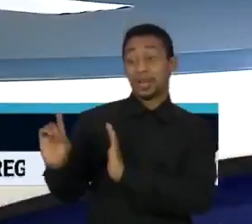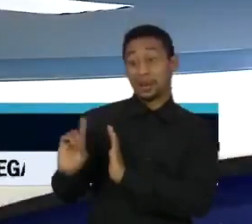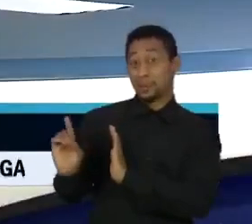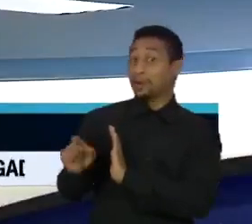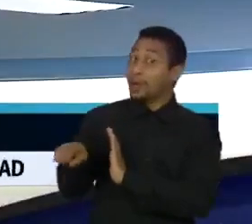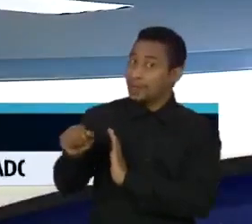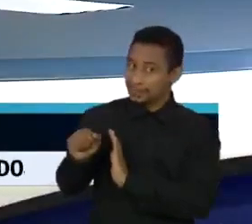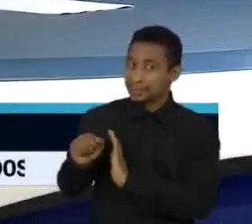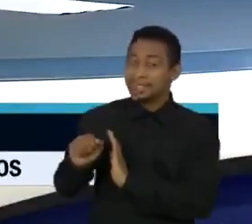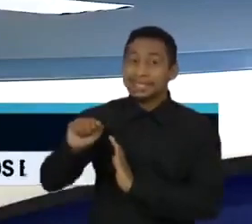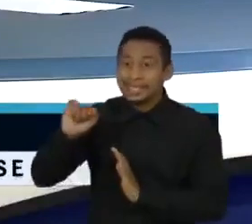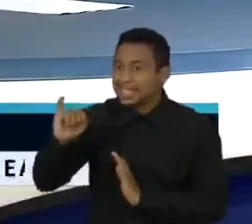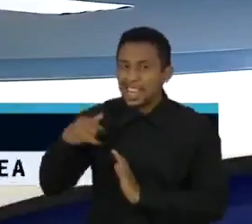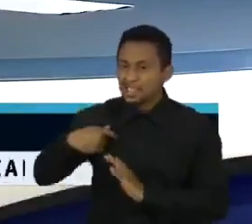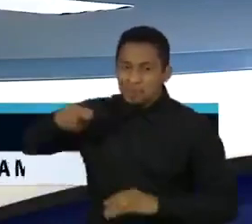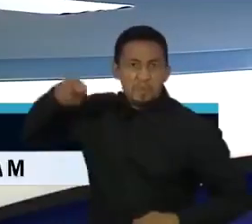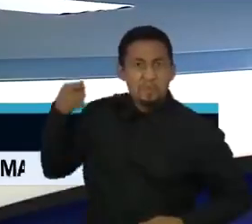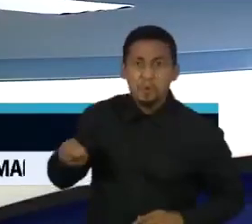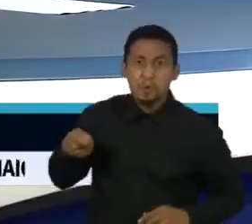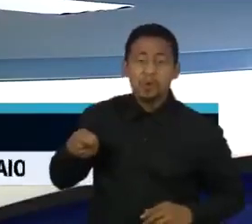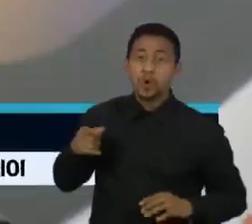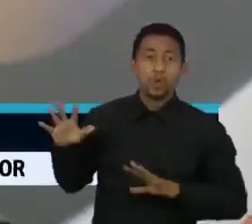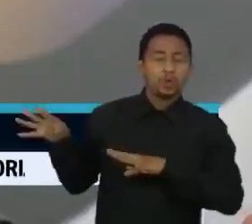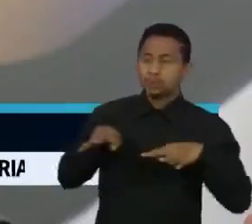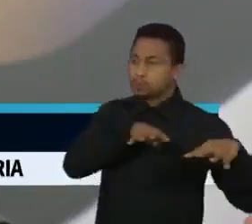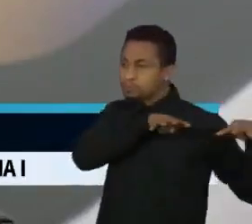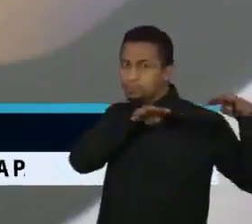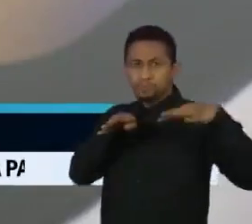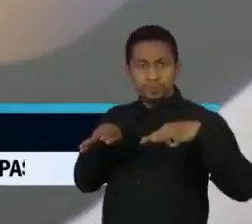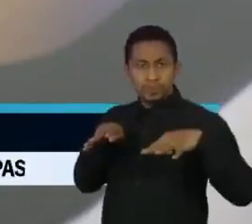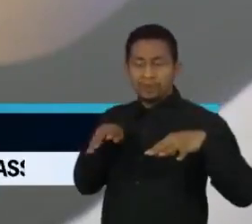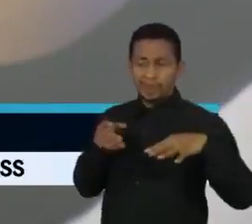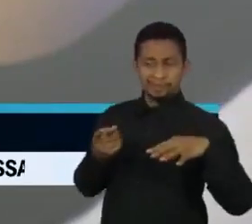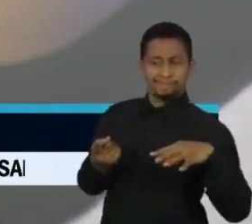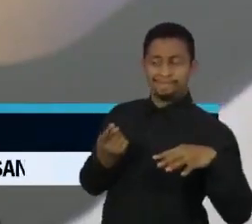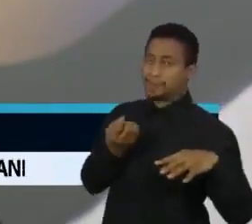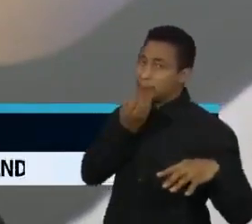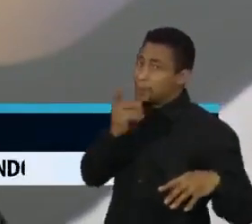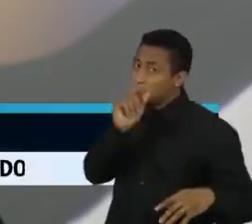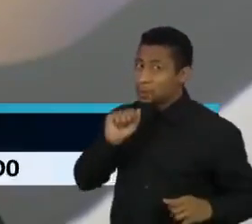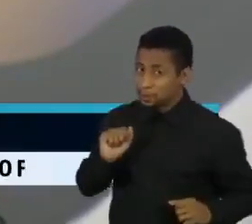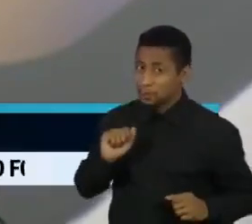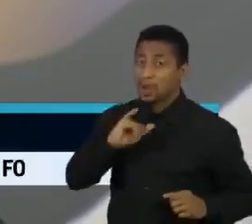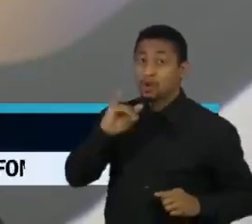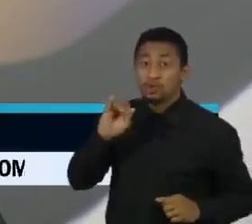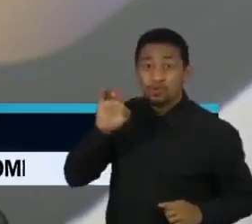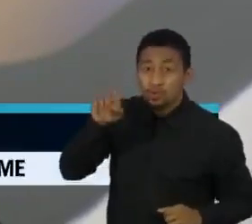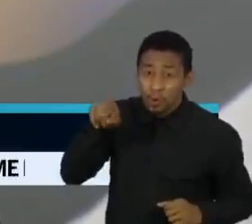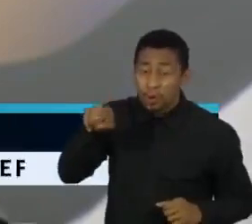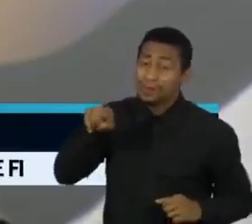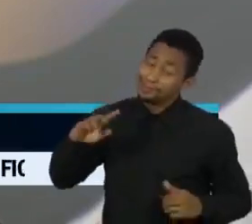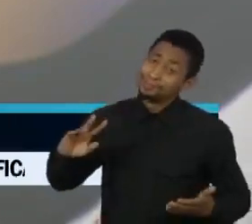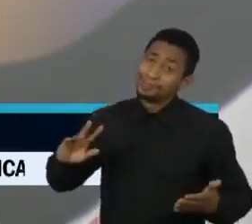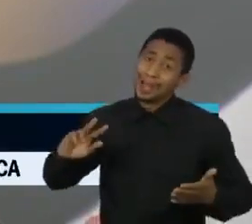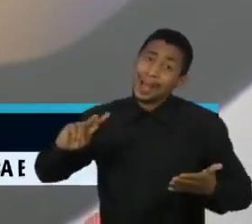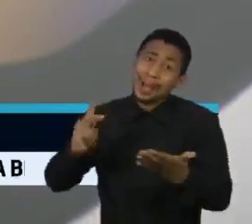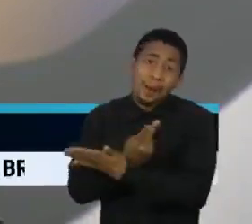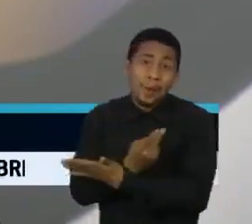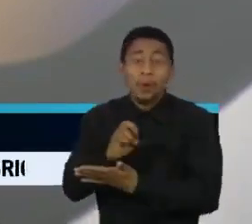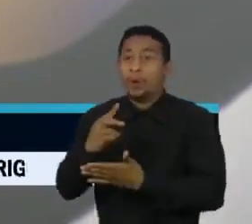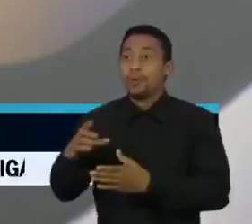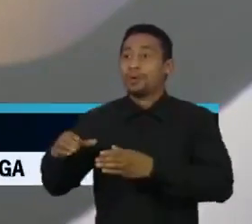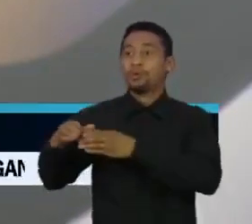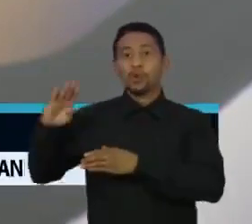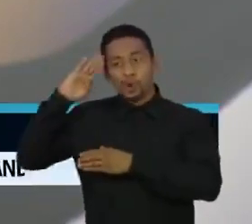acontecendo a mídia americana olhando atrapalhada não só do pai bem mas de toda sua equipe quiser uma humilhação